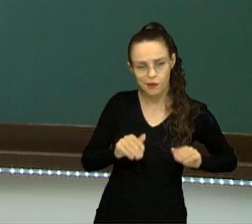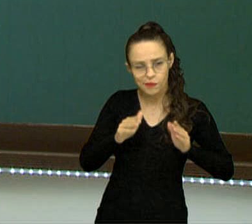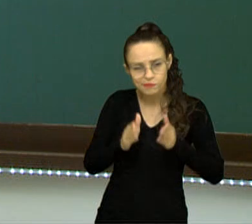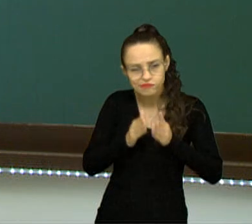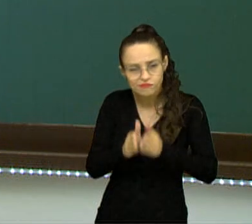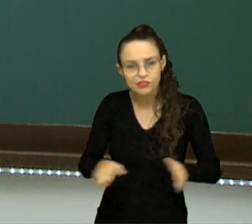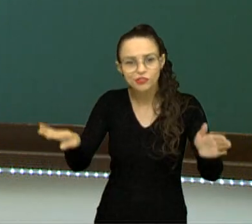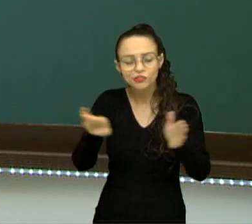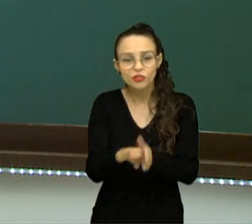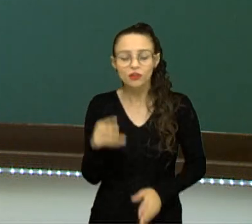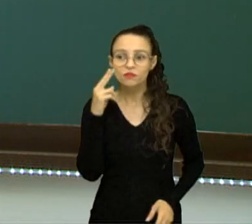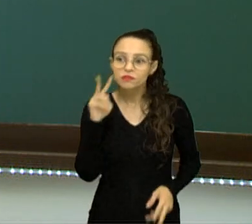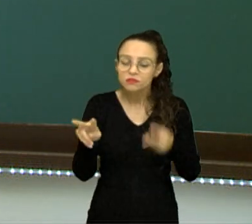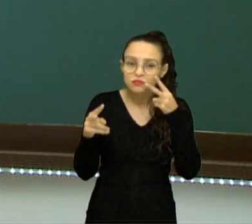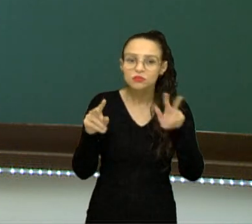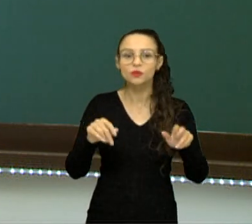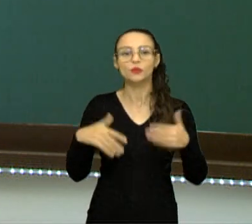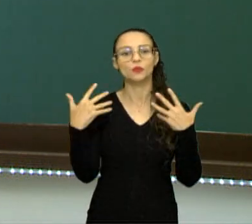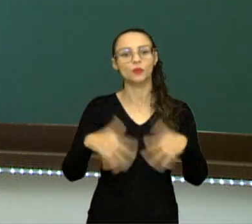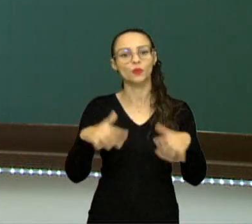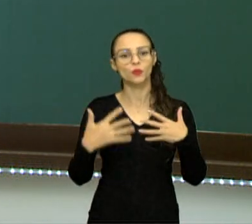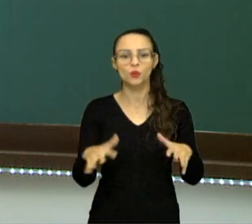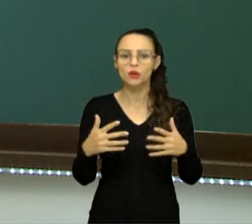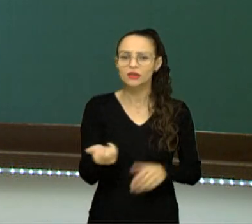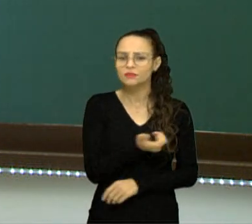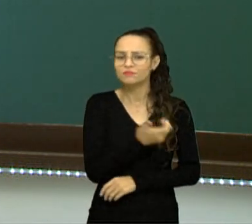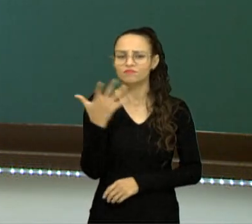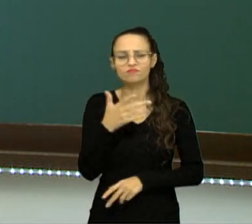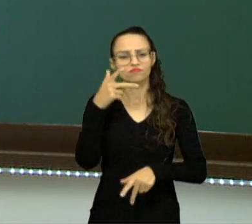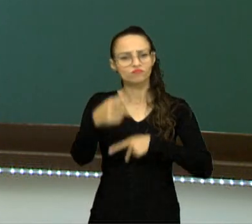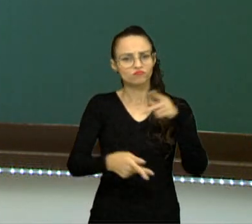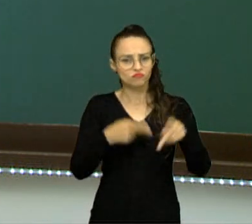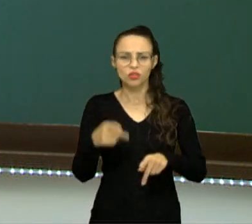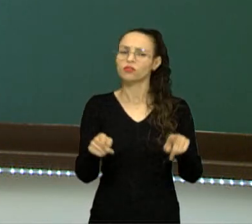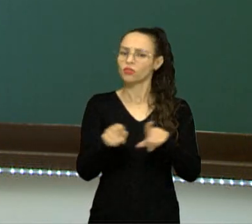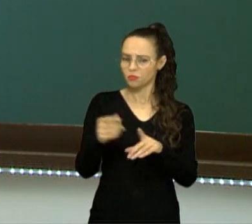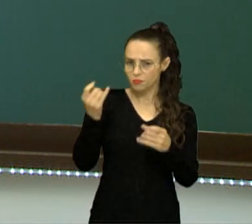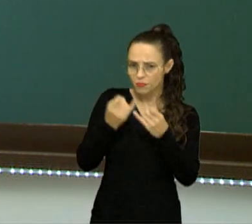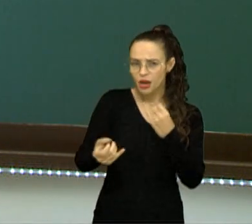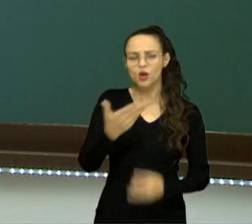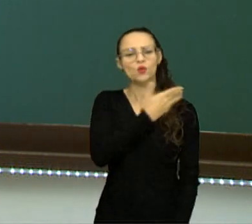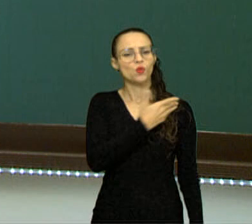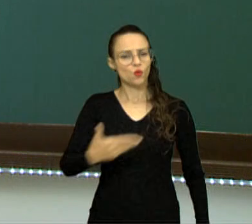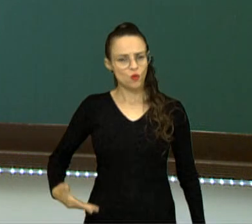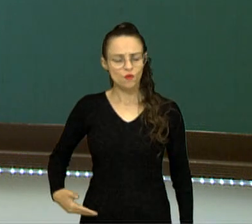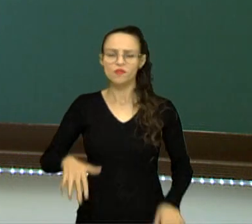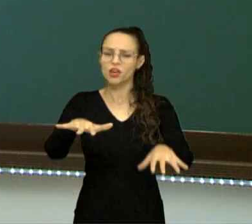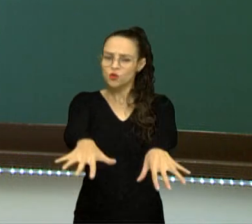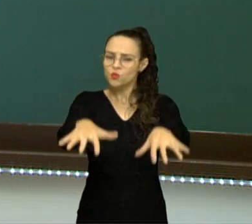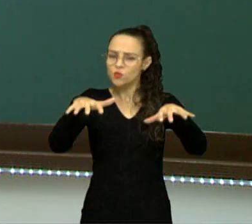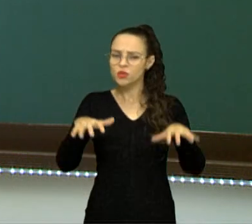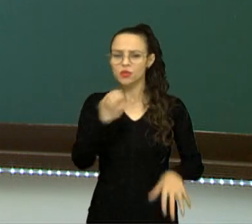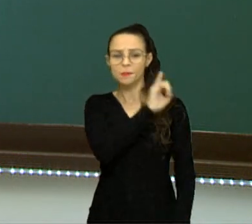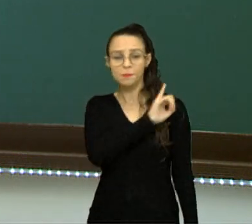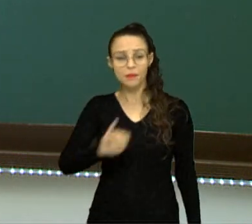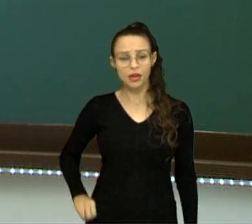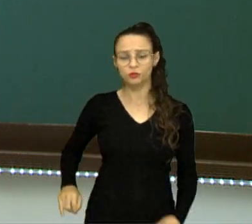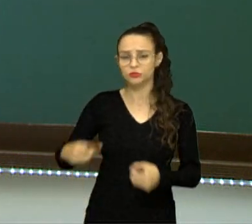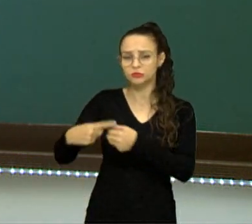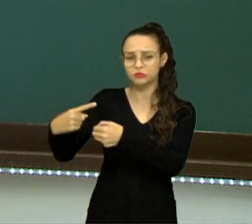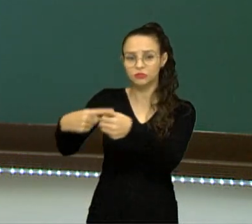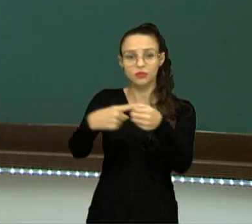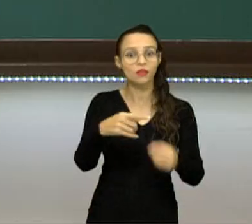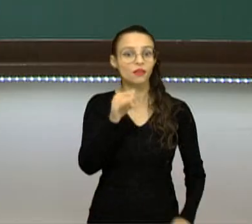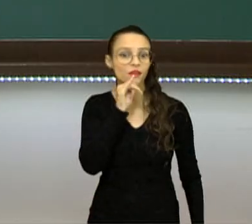civilizações, inclusive algumas muito semelhantes a um modelo de governo, de império, de domínio, de cidades, como